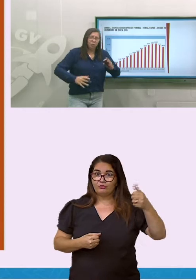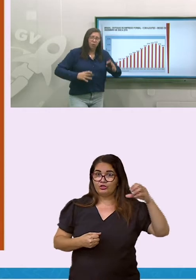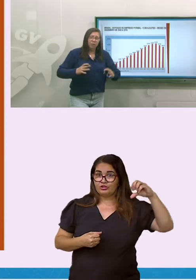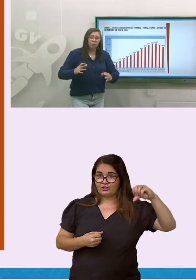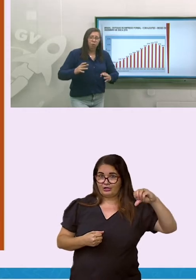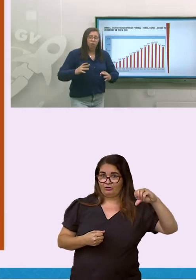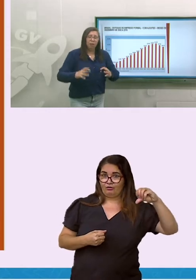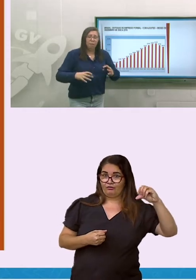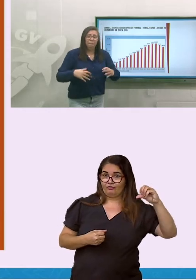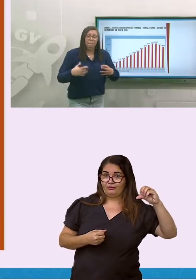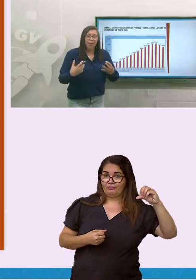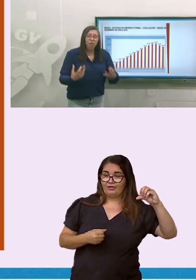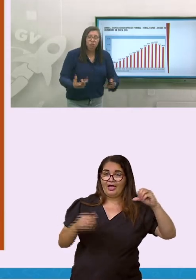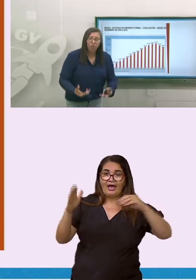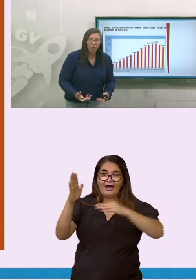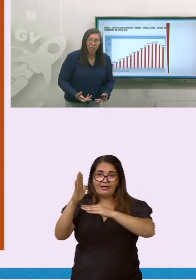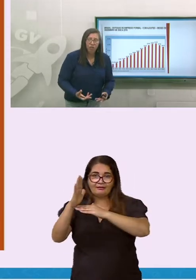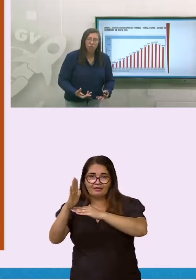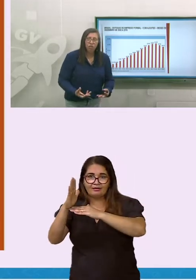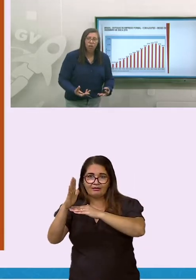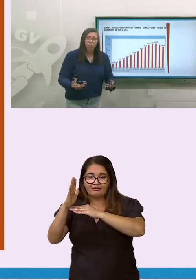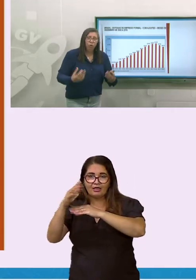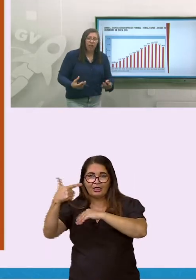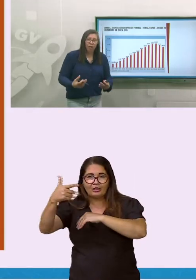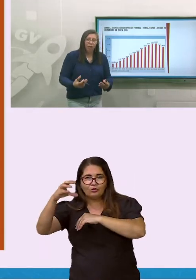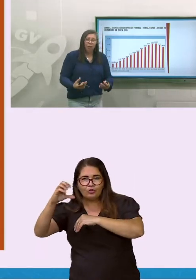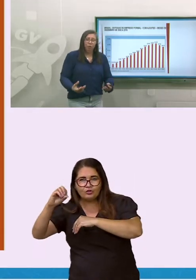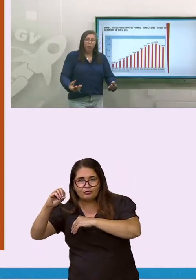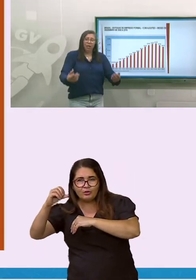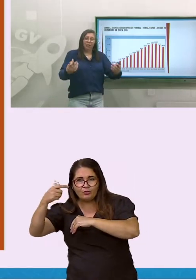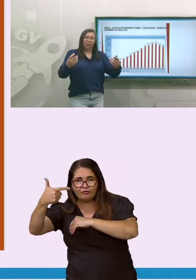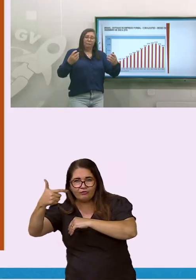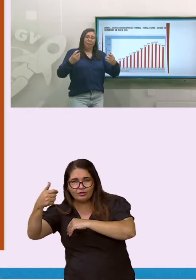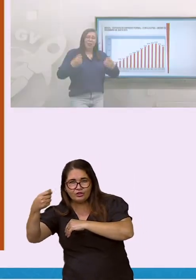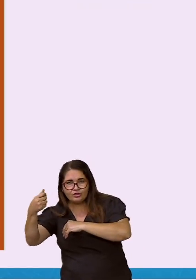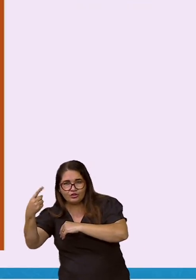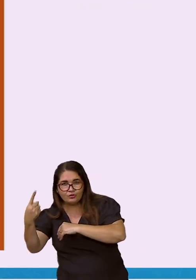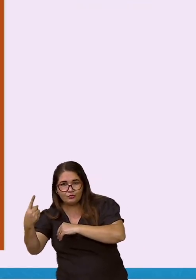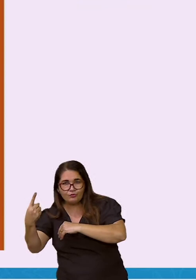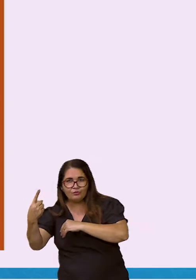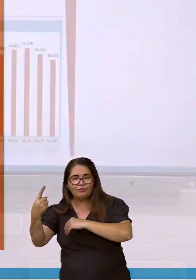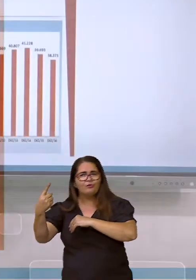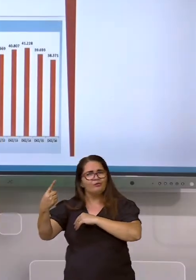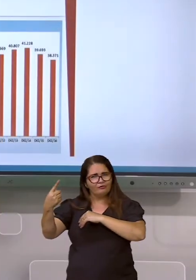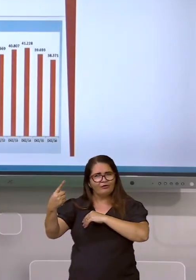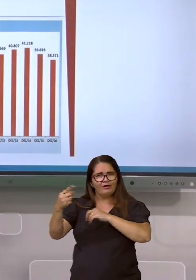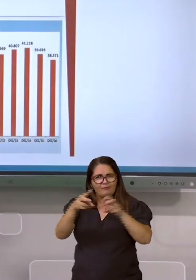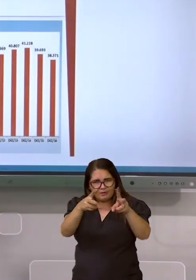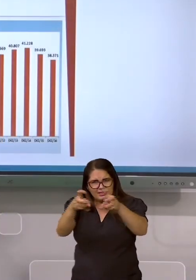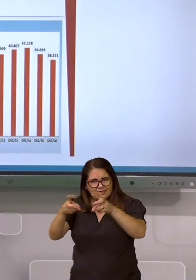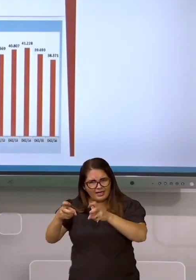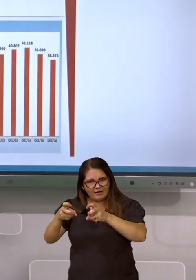que a situação está bem diferente. Por quê? Porque essa pandemia, ela